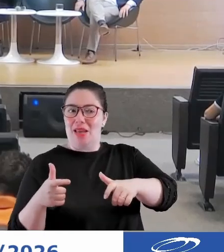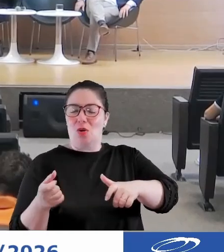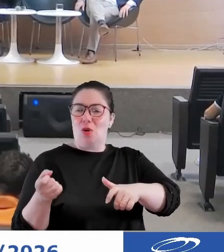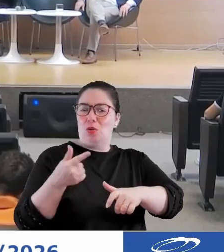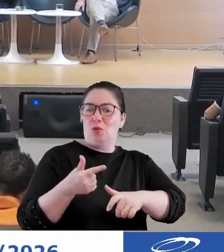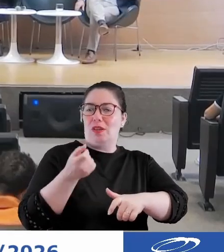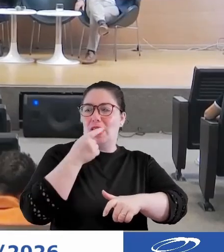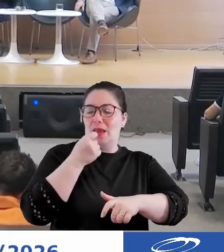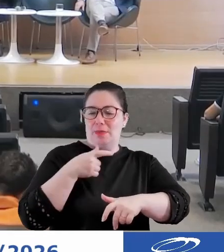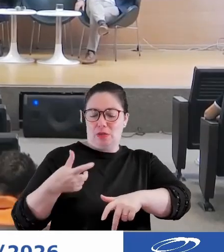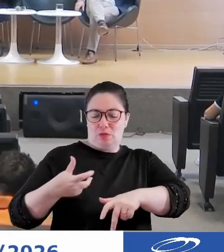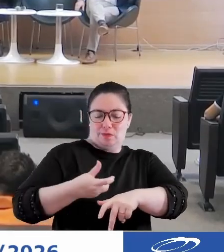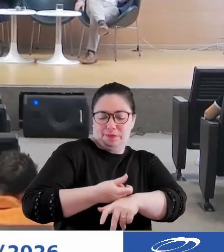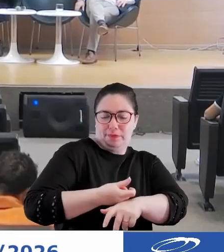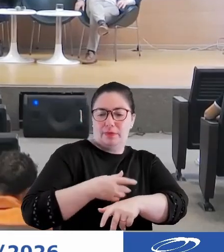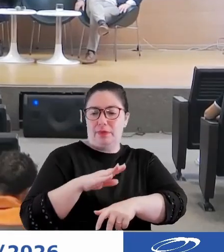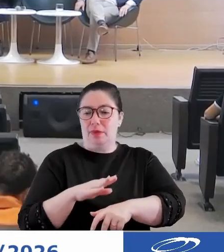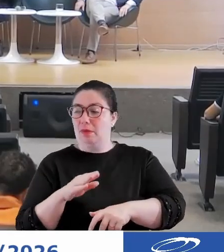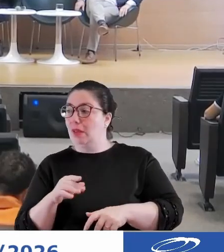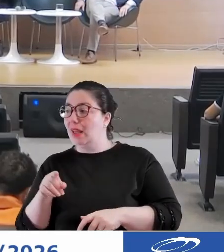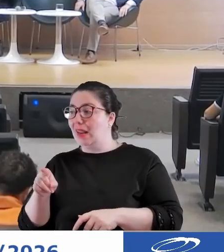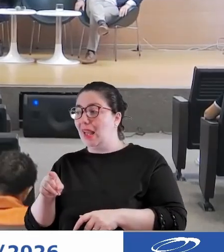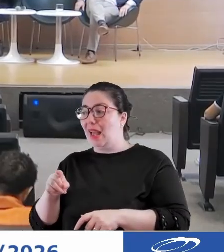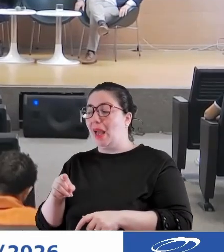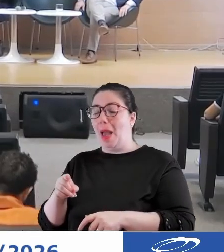penetrar ali, então para a bactéria passar por esse